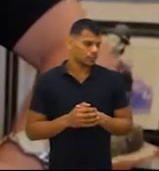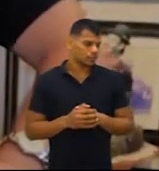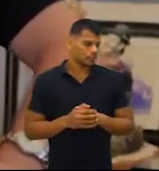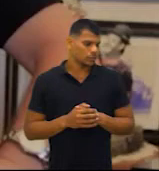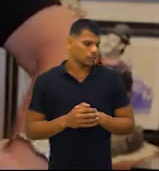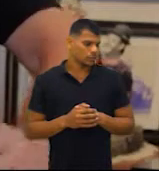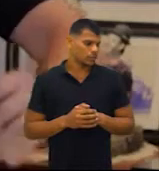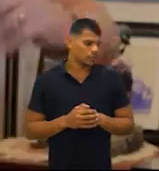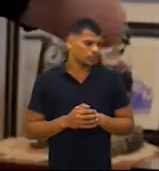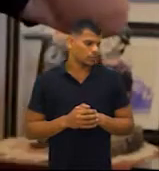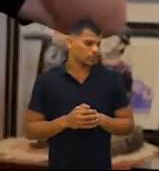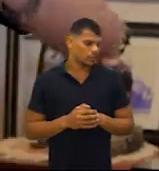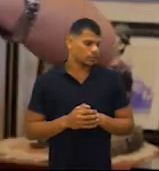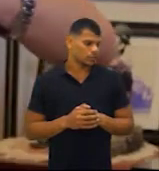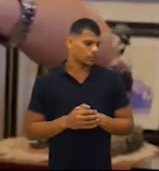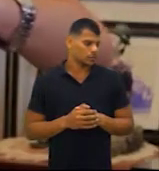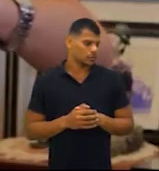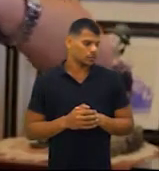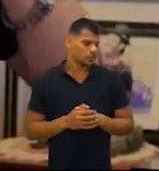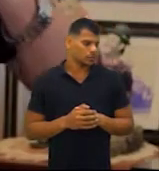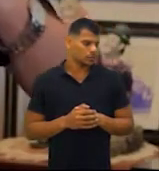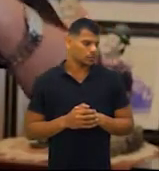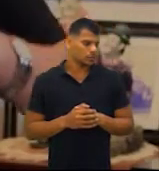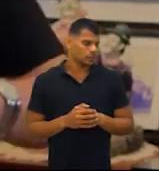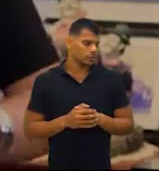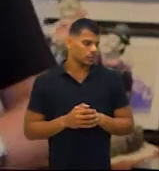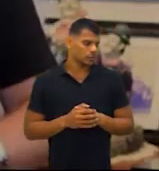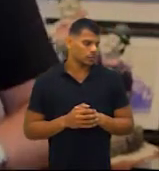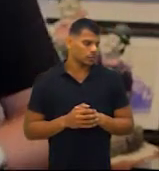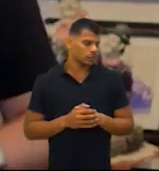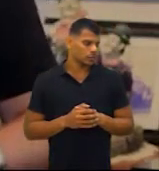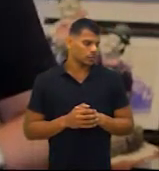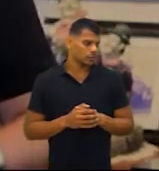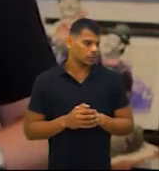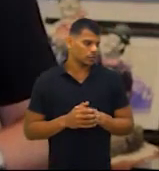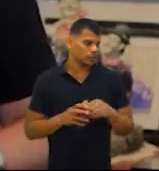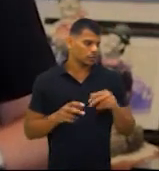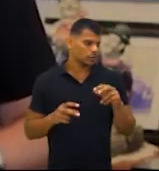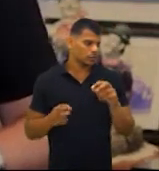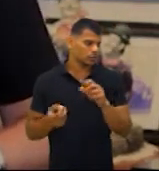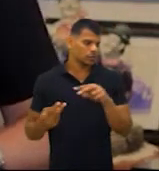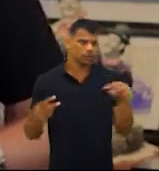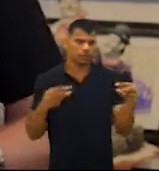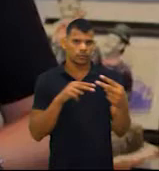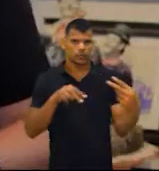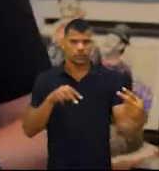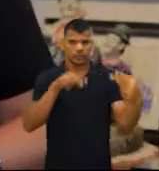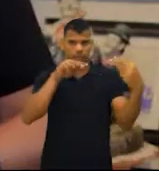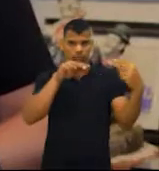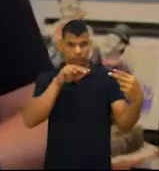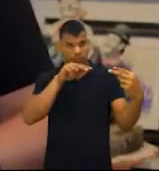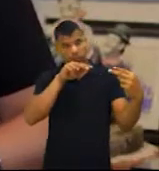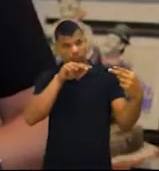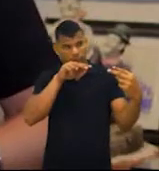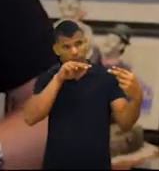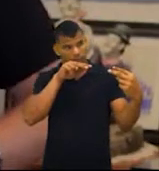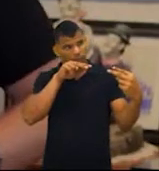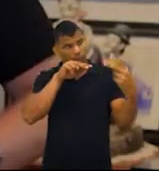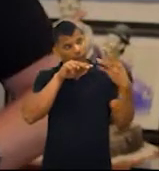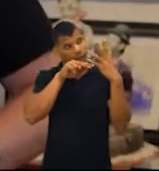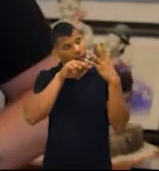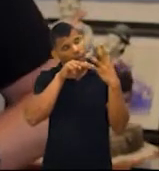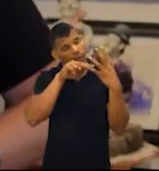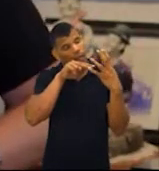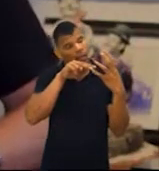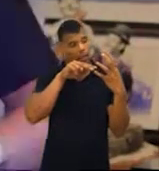pela audiência. Se você gostou desse programa e de outros, entre no nosso canal do YouTube e nos assiste. Tenham todos